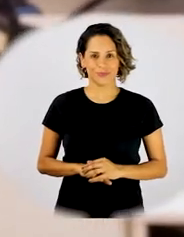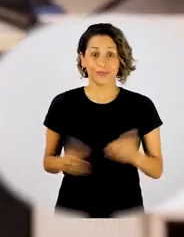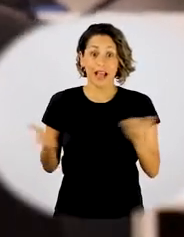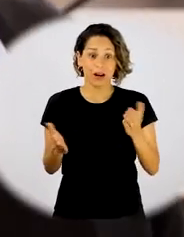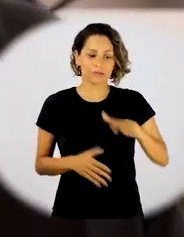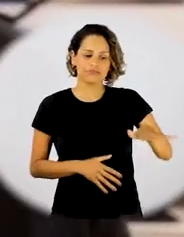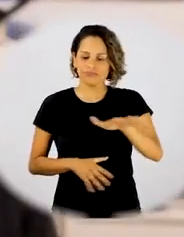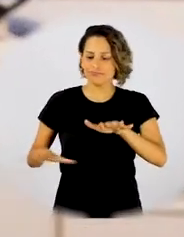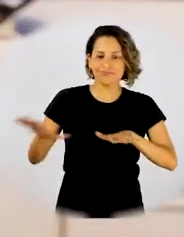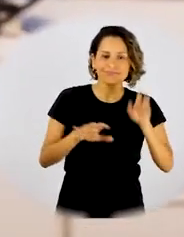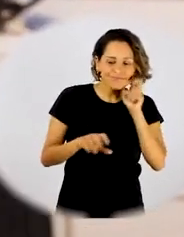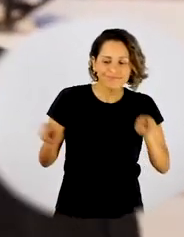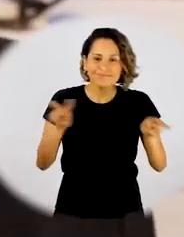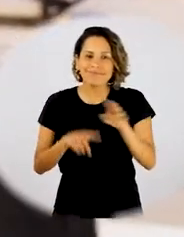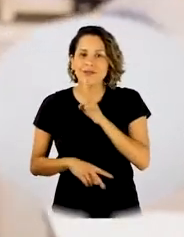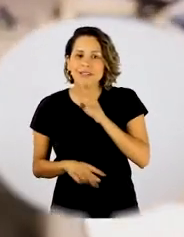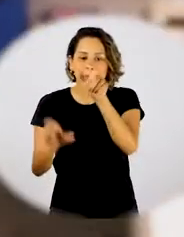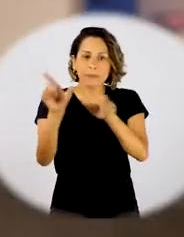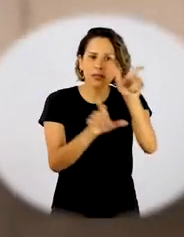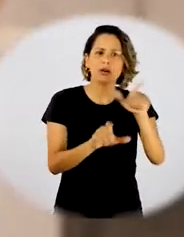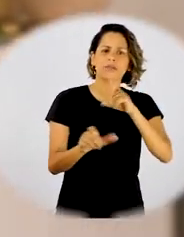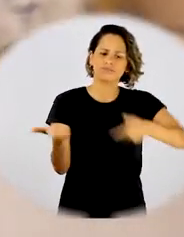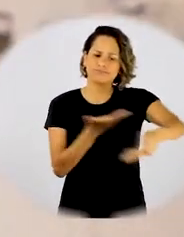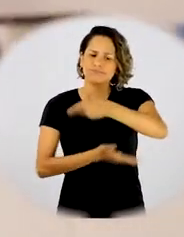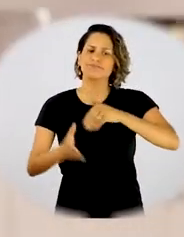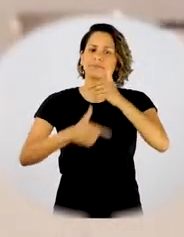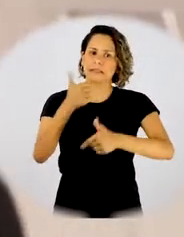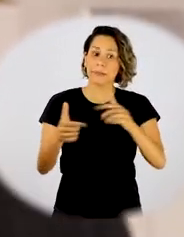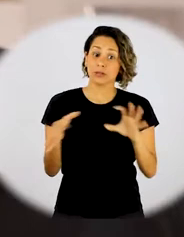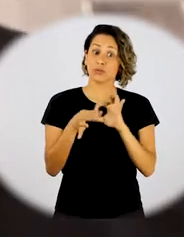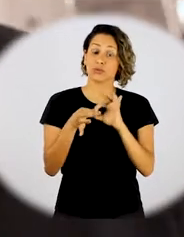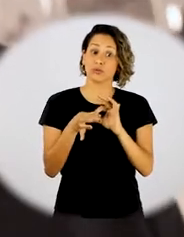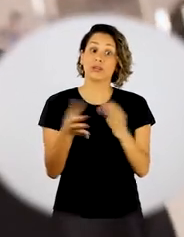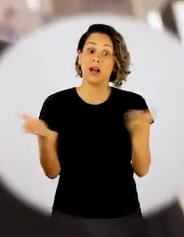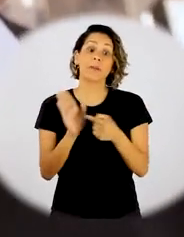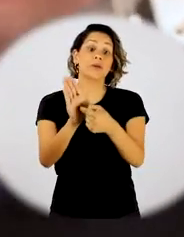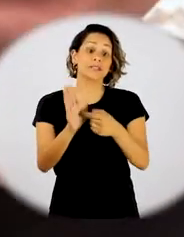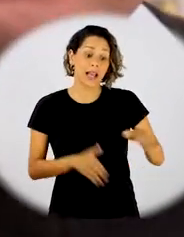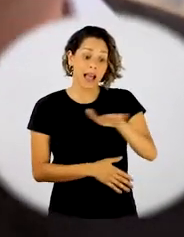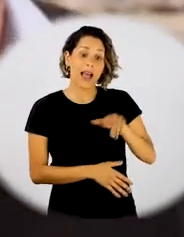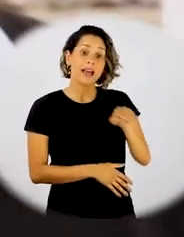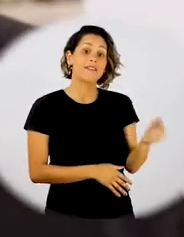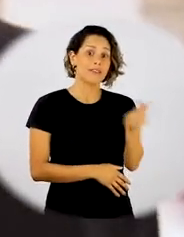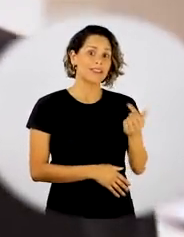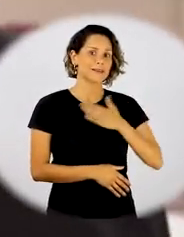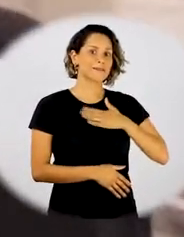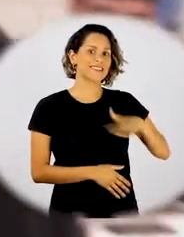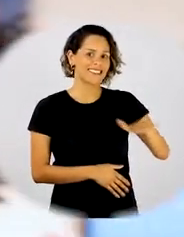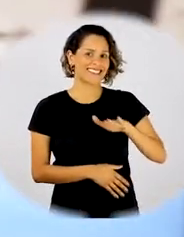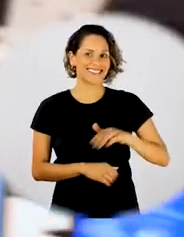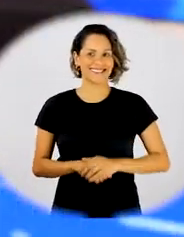Agora a gente vai passar um pouco pelas áreas. Todo mundo divide um espaço em comum, todo mundo trabalhando muito junto. E agora eu vou mostrar pra vocês a minha área, que é a área de